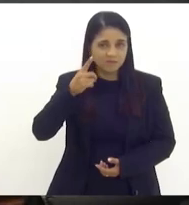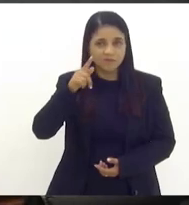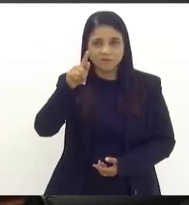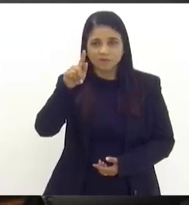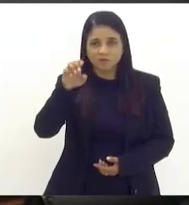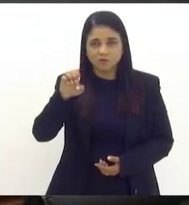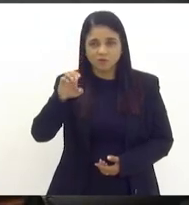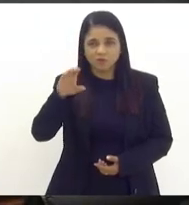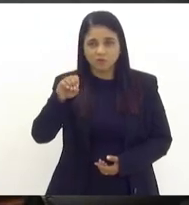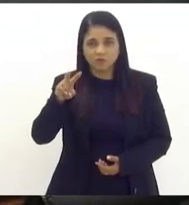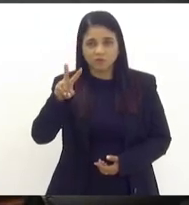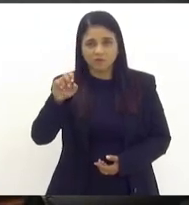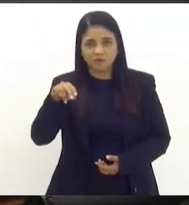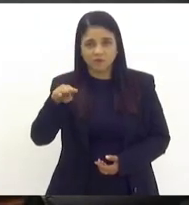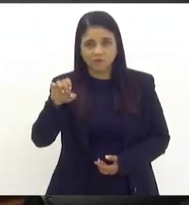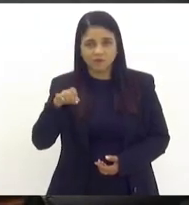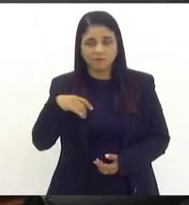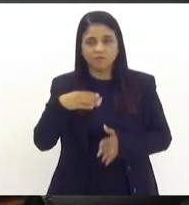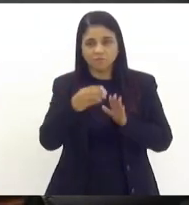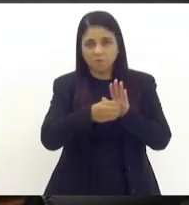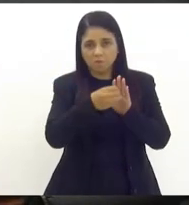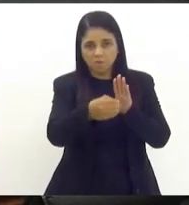para dar o parecer